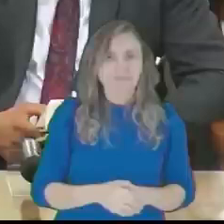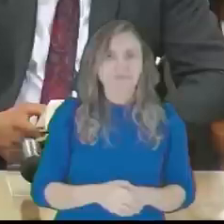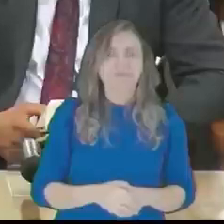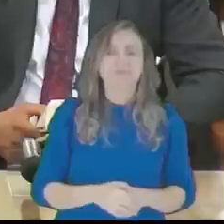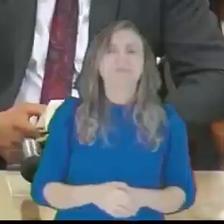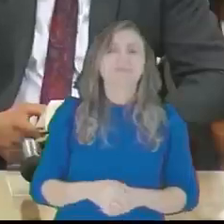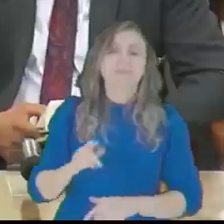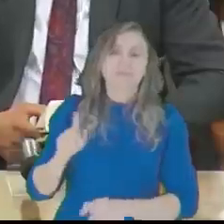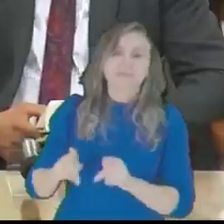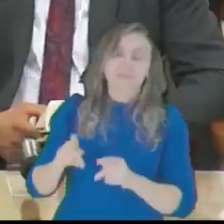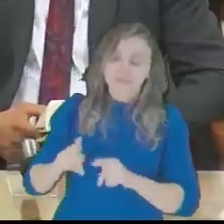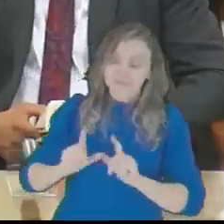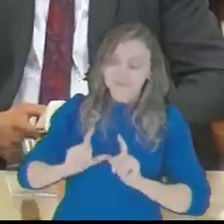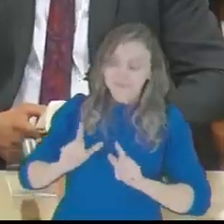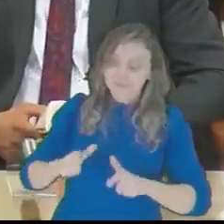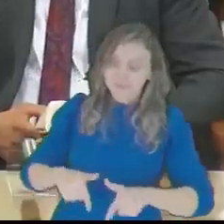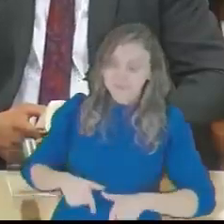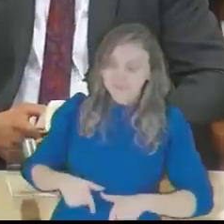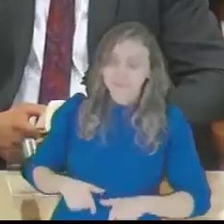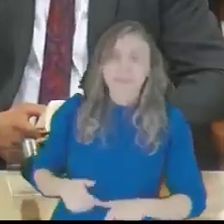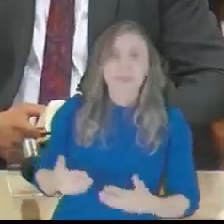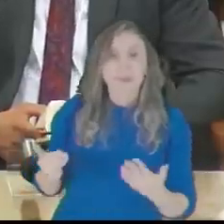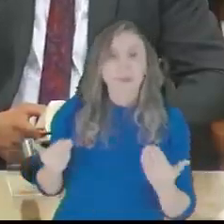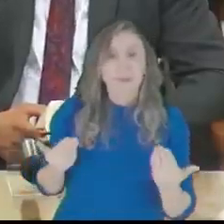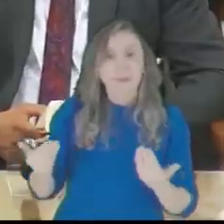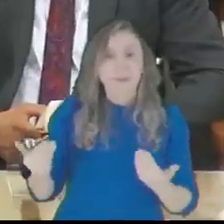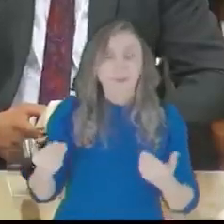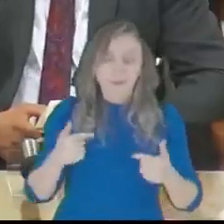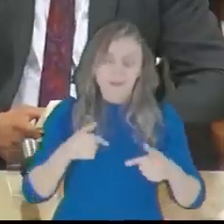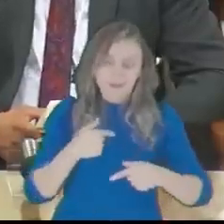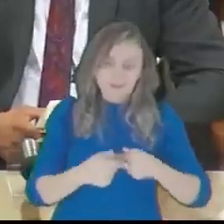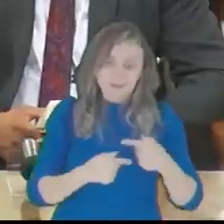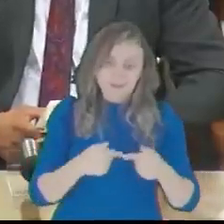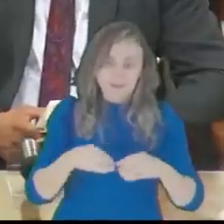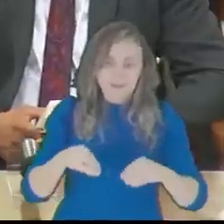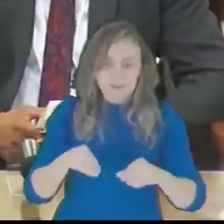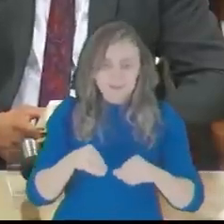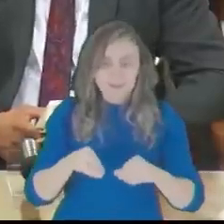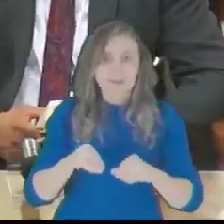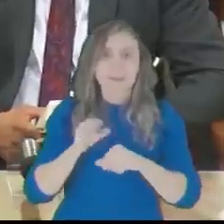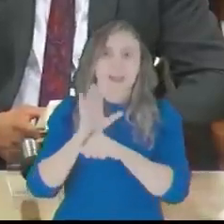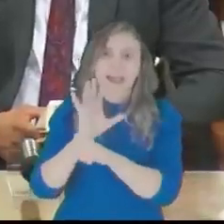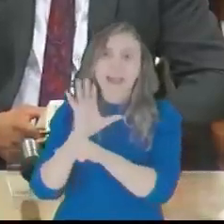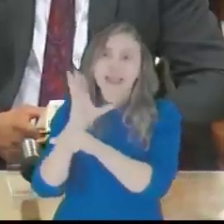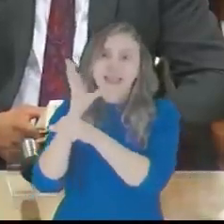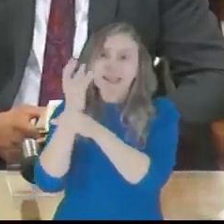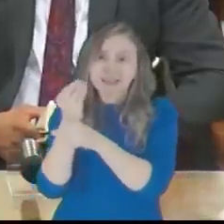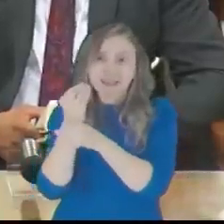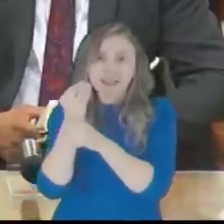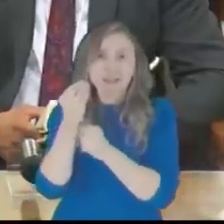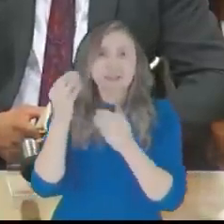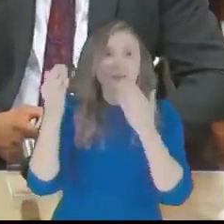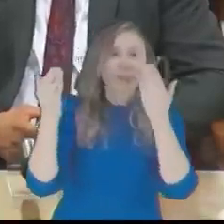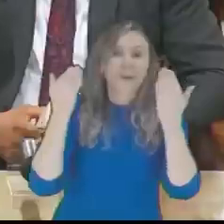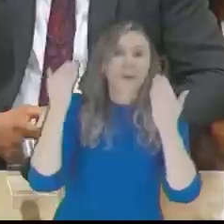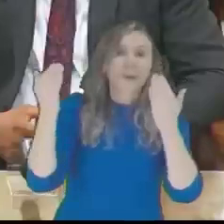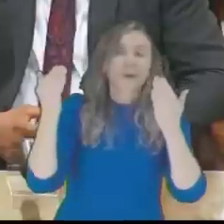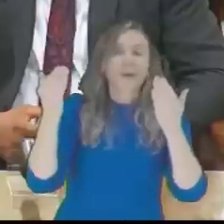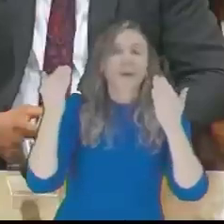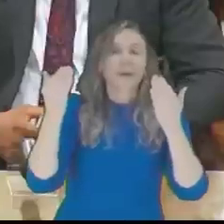Israel é a geração da areia, e a igreja é a geração das estrelas.